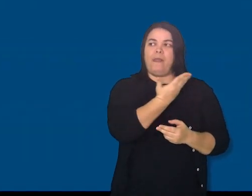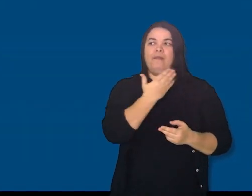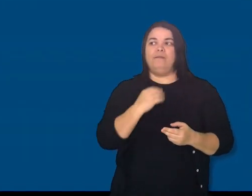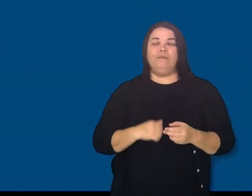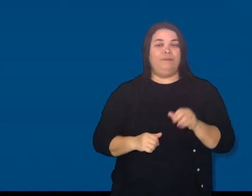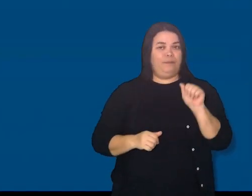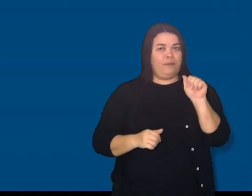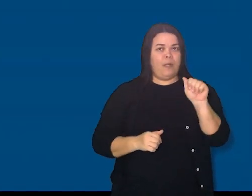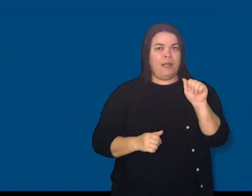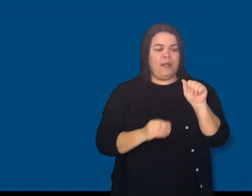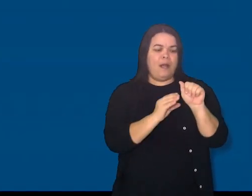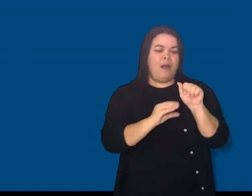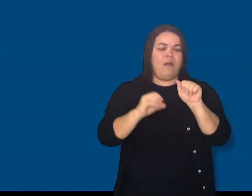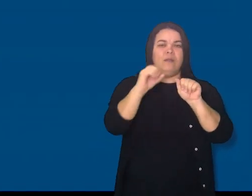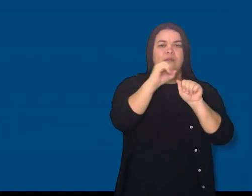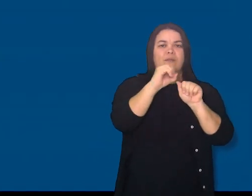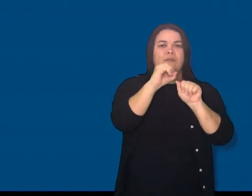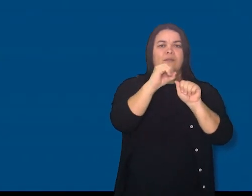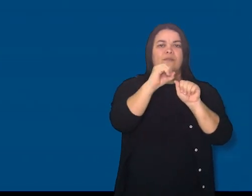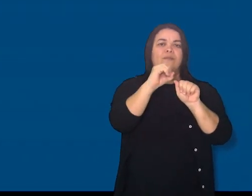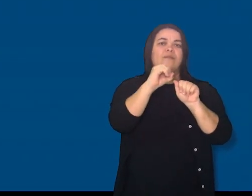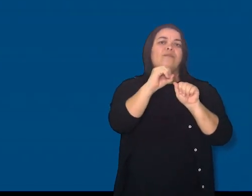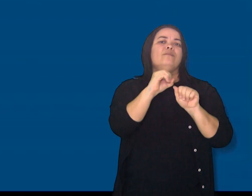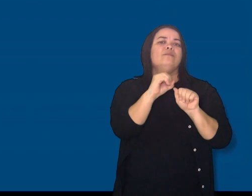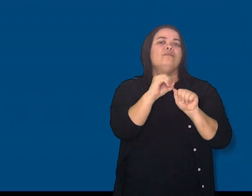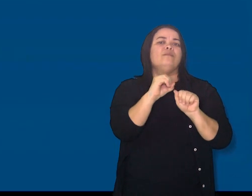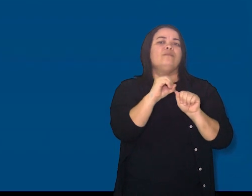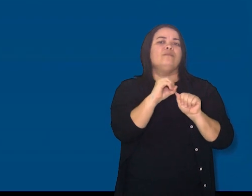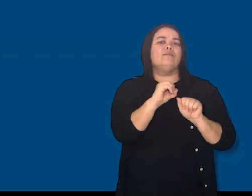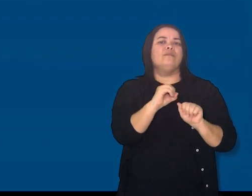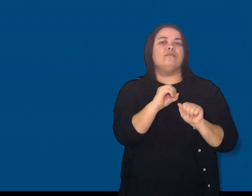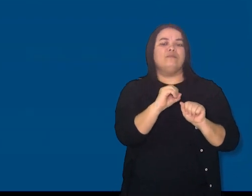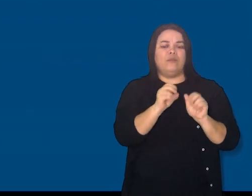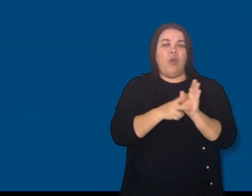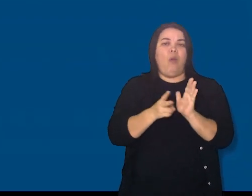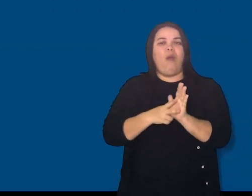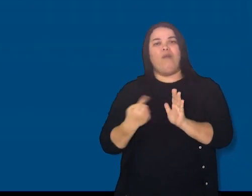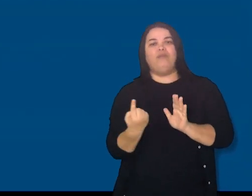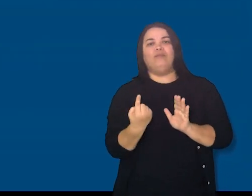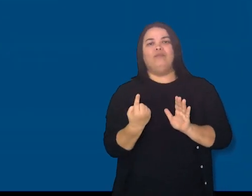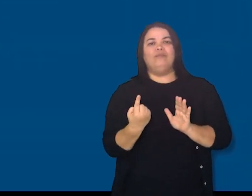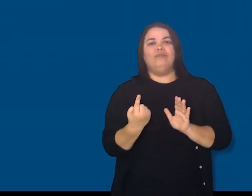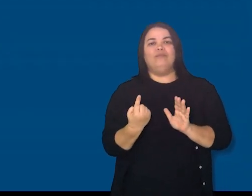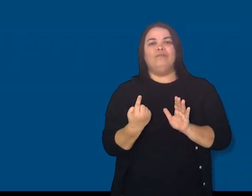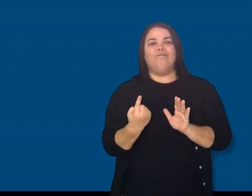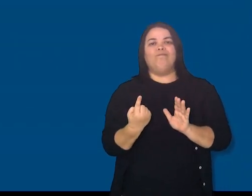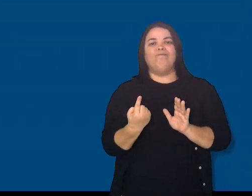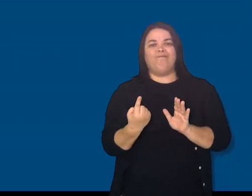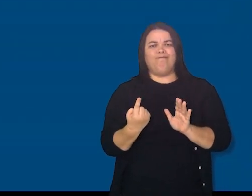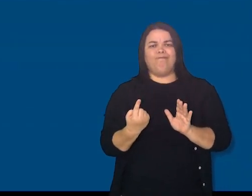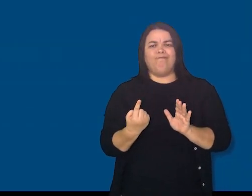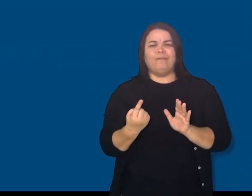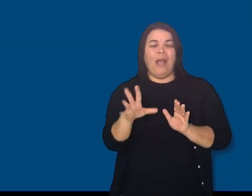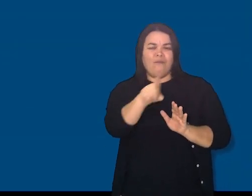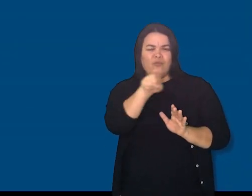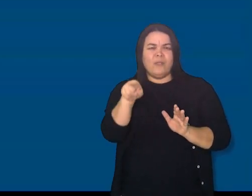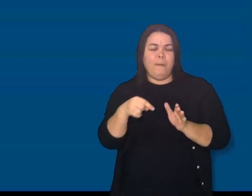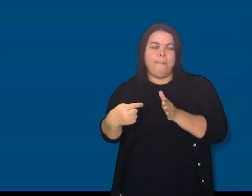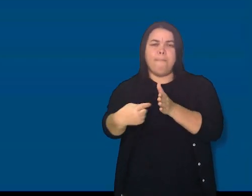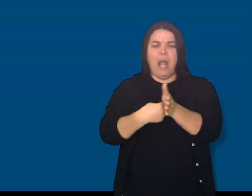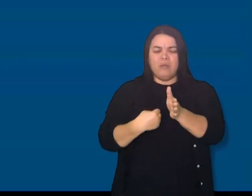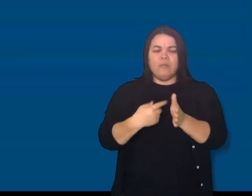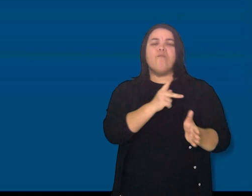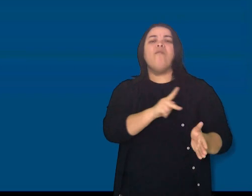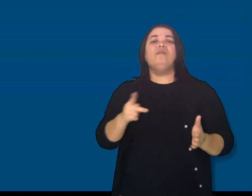tenho A elevado a 0 é igual a 1.